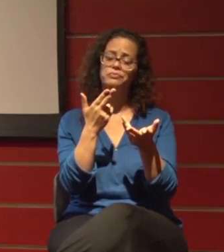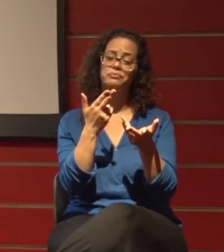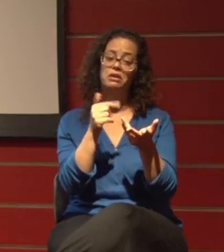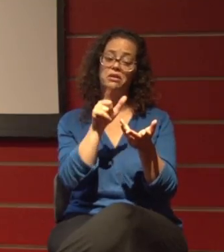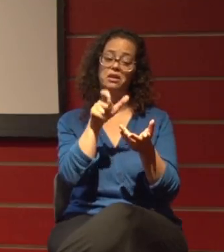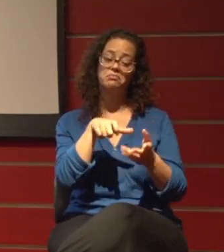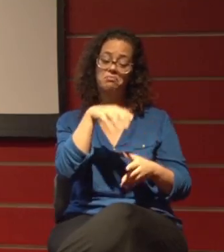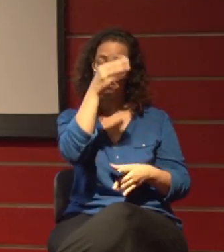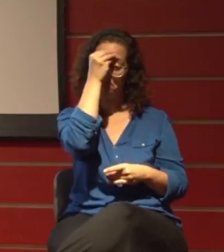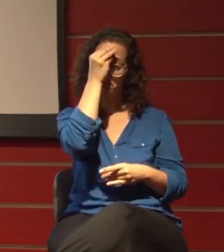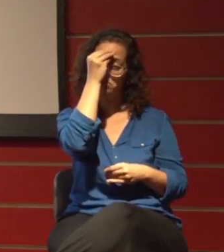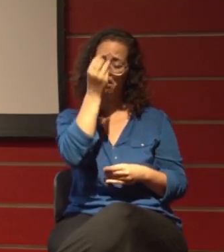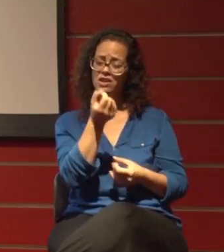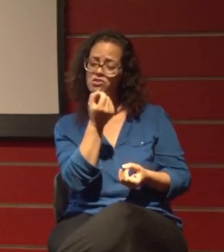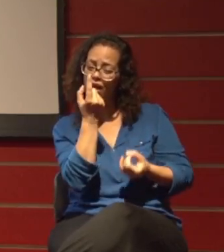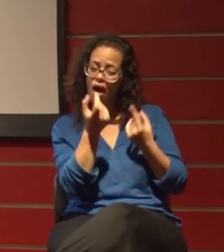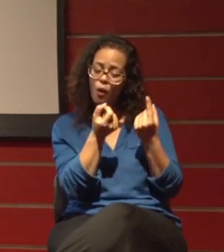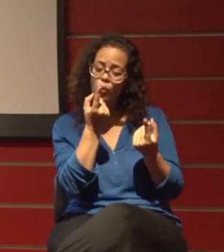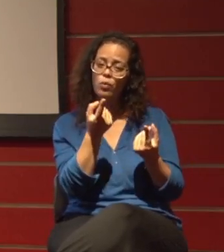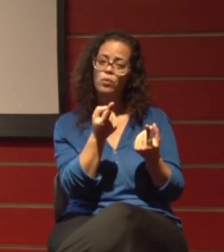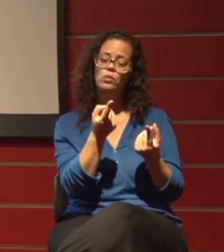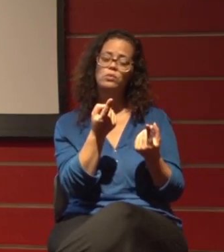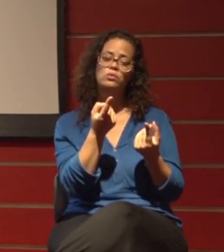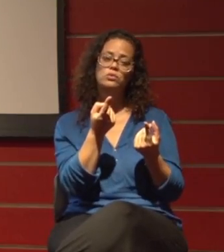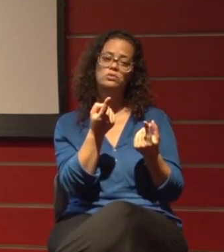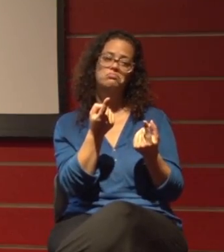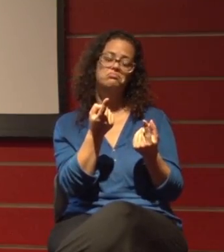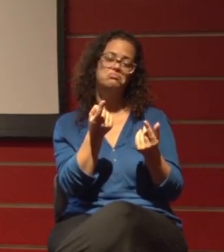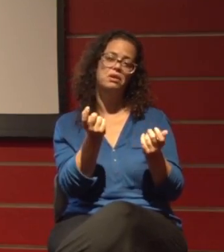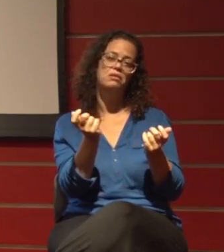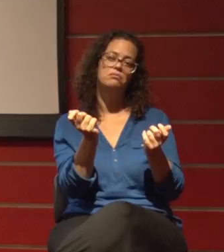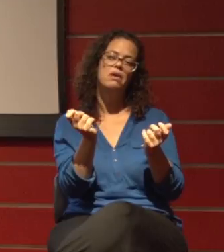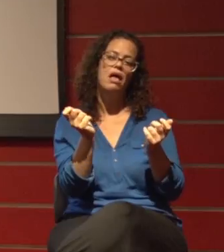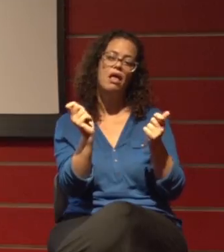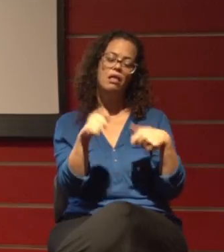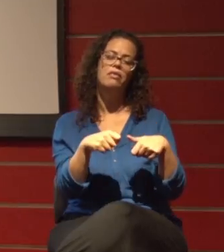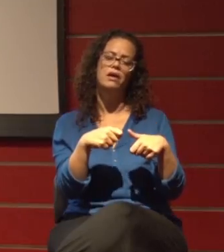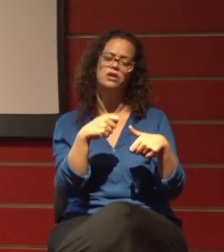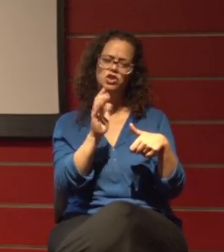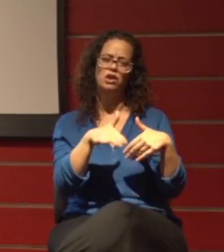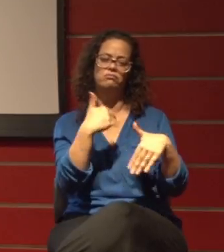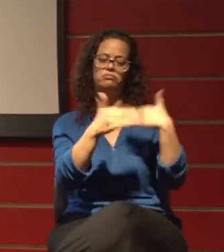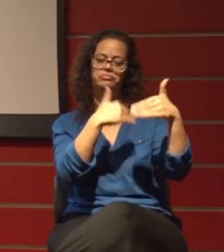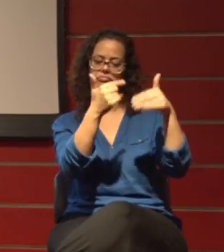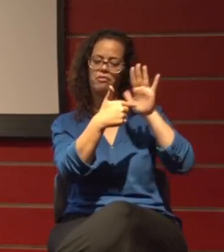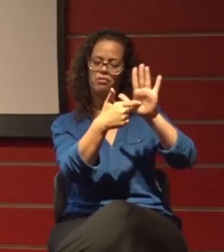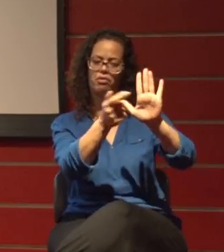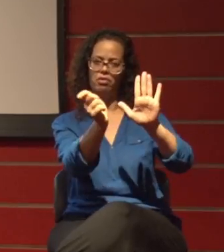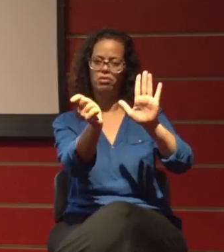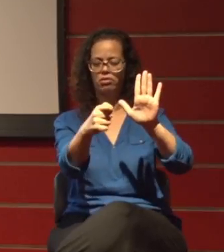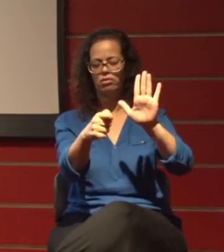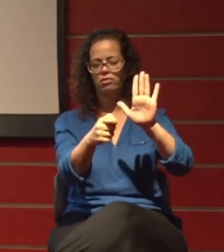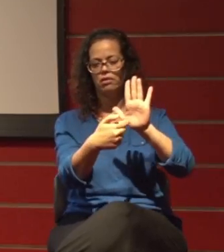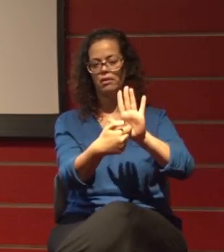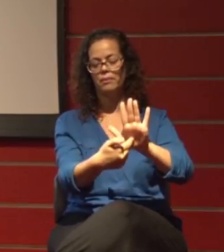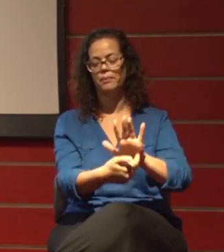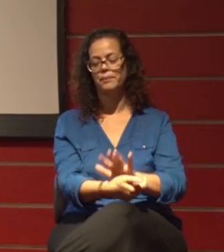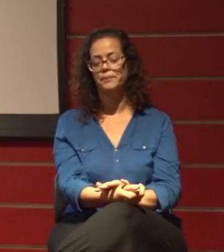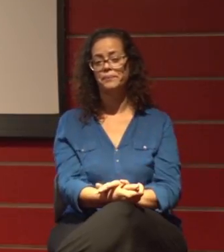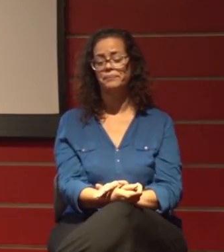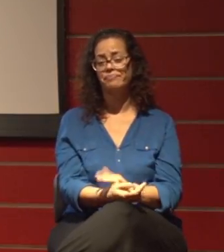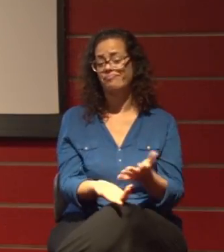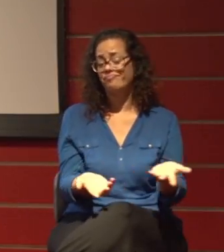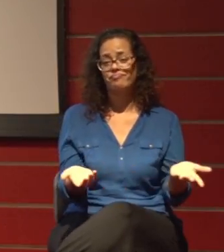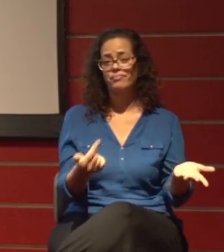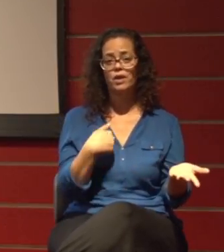personagens que alguns personagens podem estar bem desenvolvidos né Eh infelizmente eu